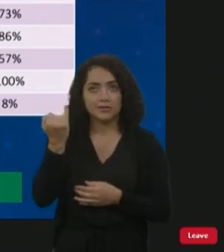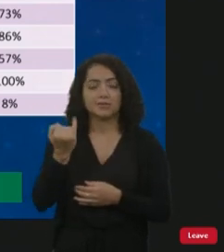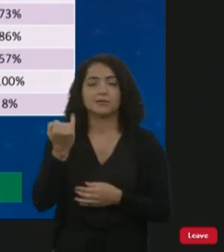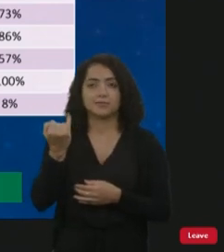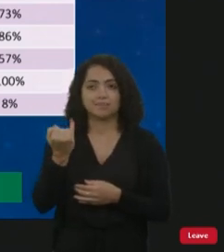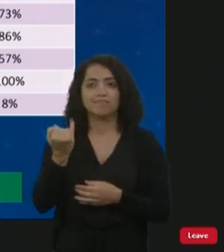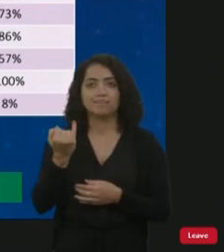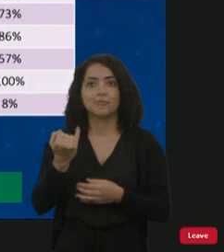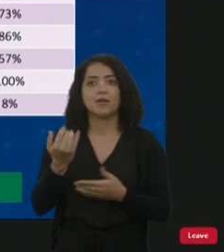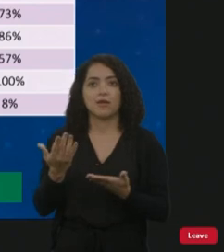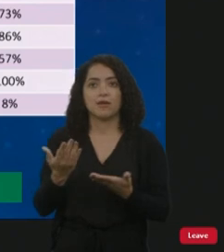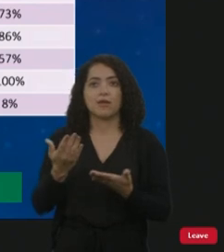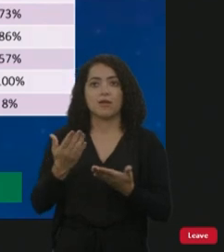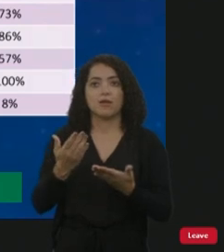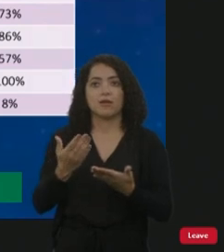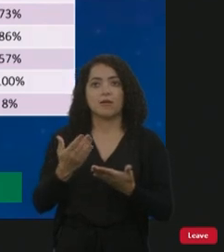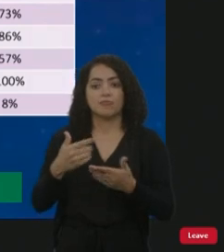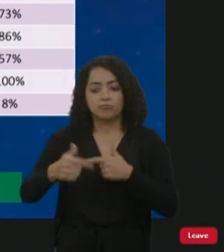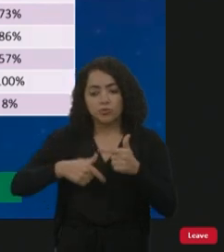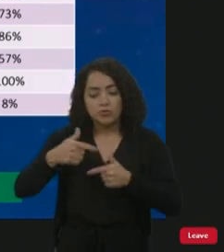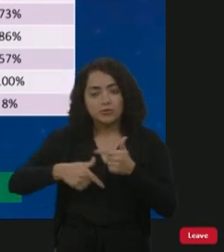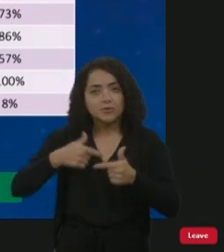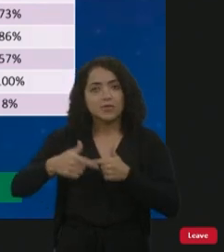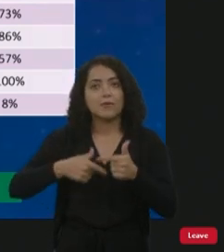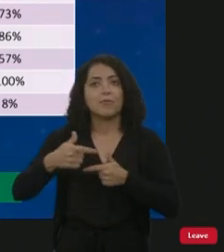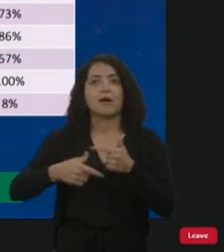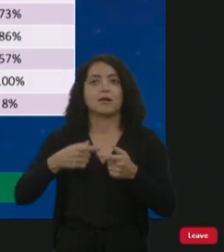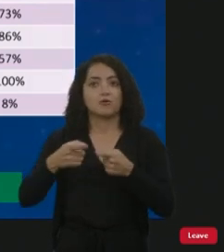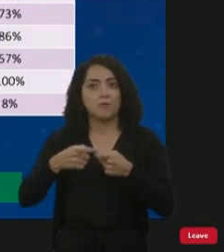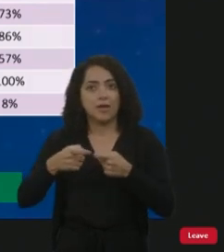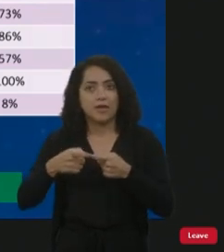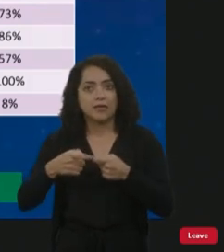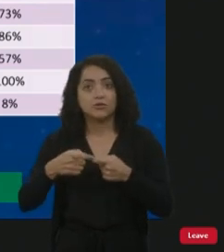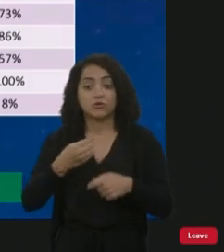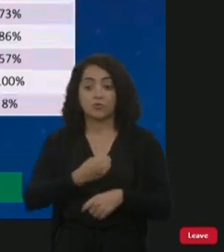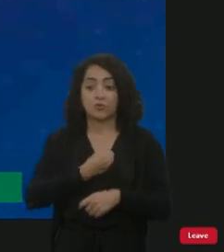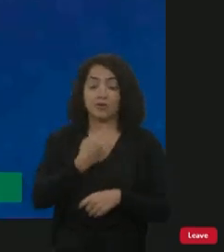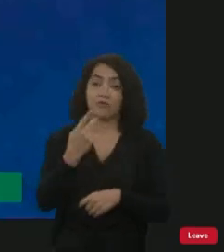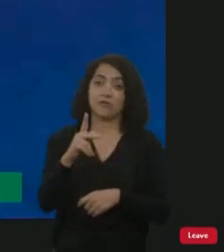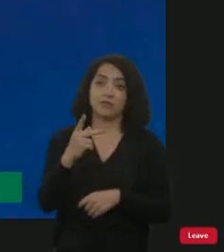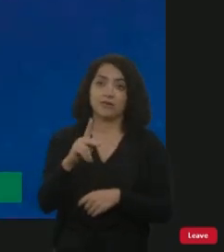nossa prática aqui, para o nosso manejo e para a vida dessa pessoa. Tá?